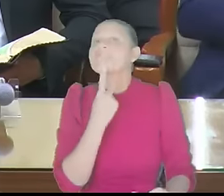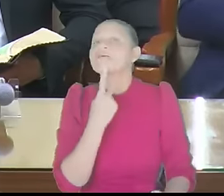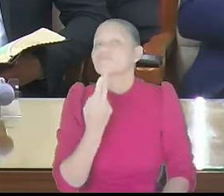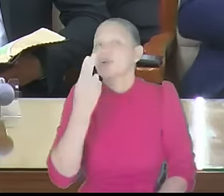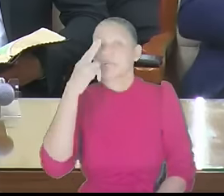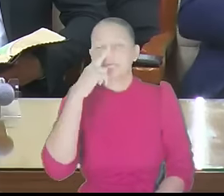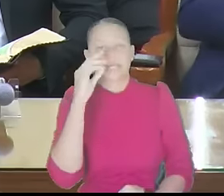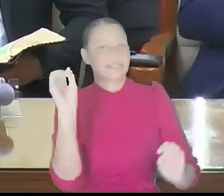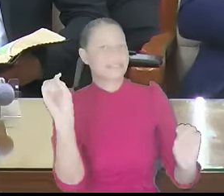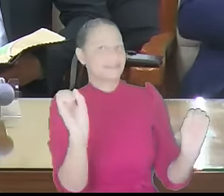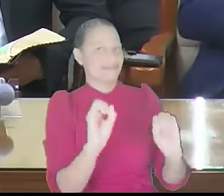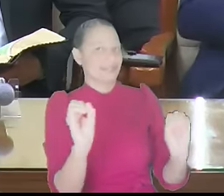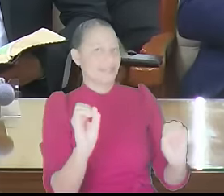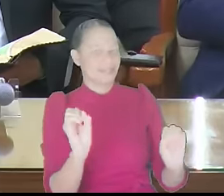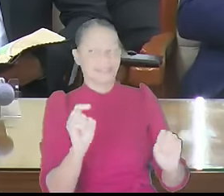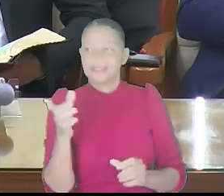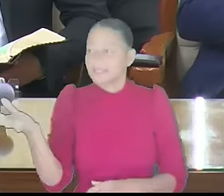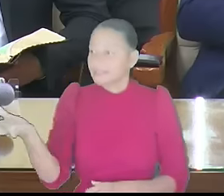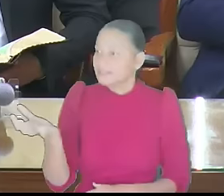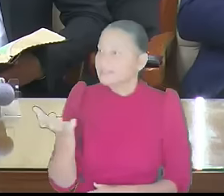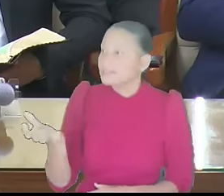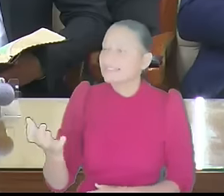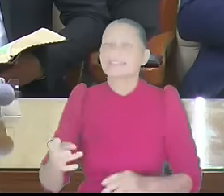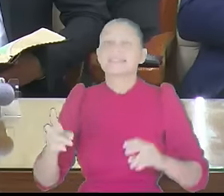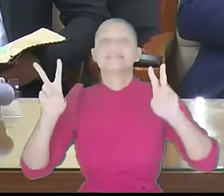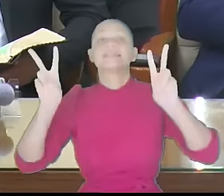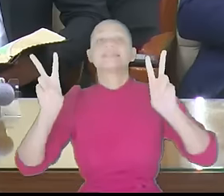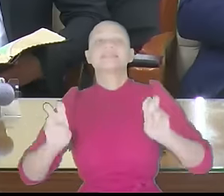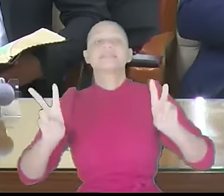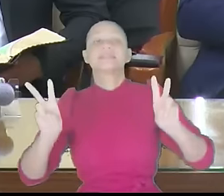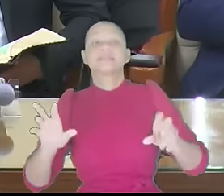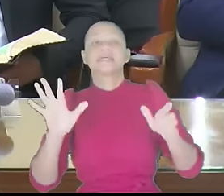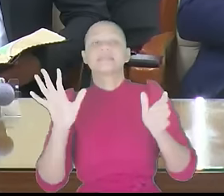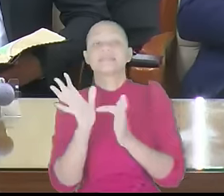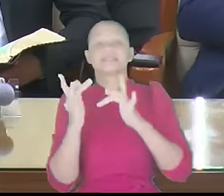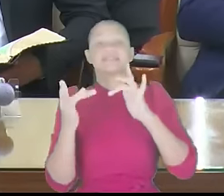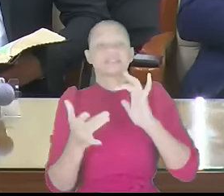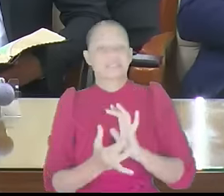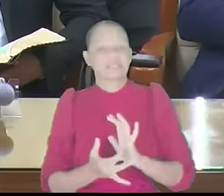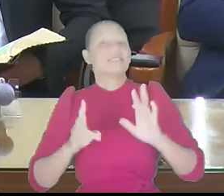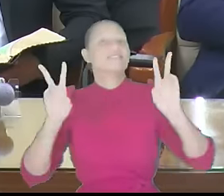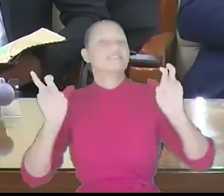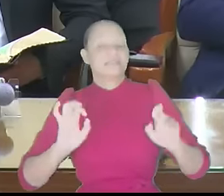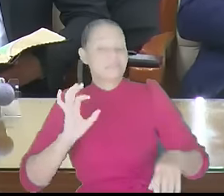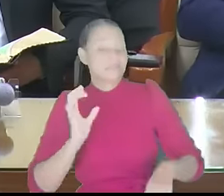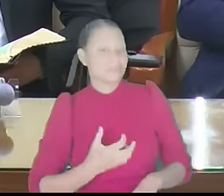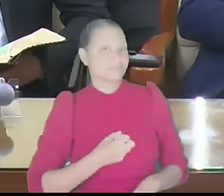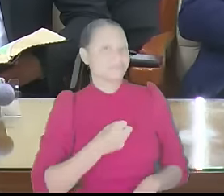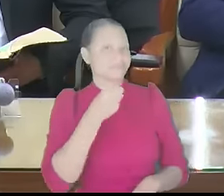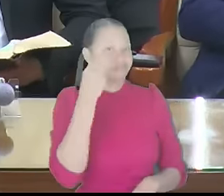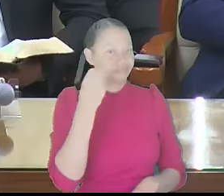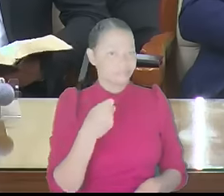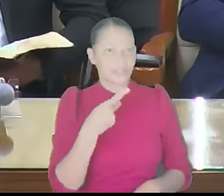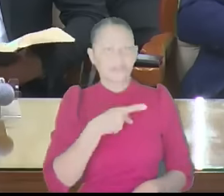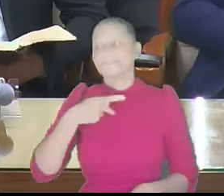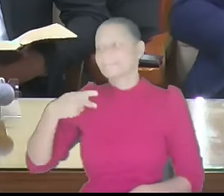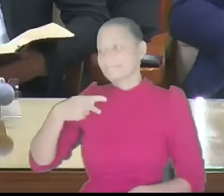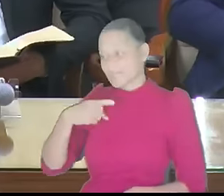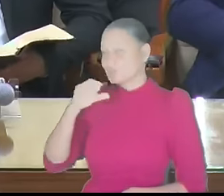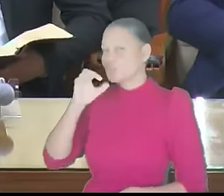crentes. Queremos que você pregue sobre Jesus e sobre a salvação para eles. Pastor Olímpio deve estar